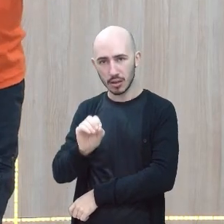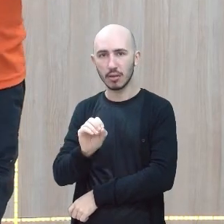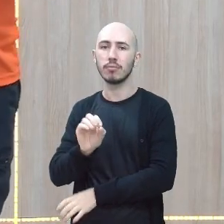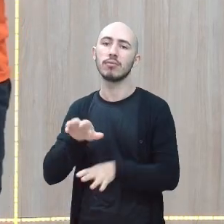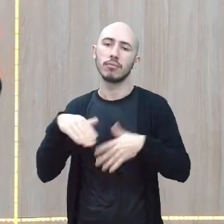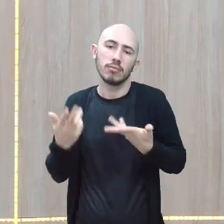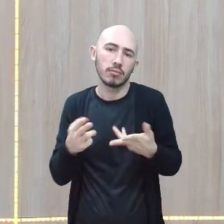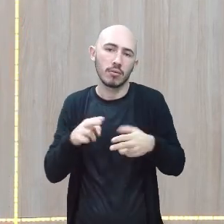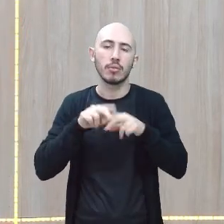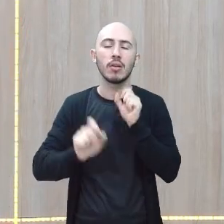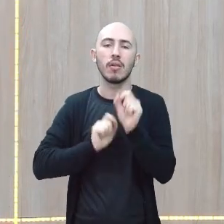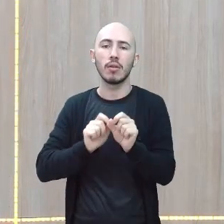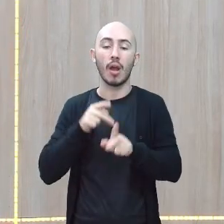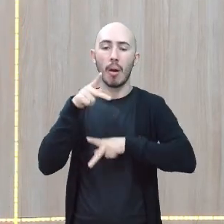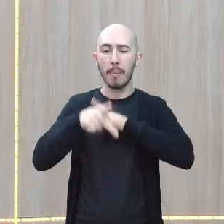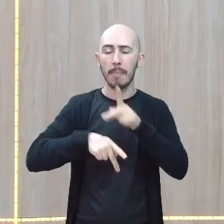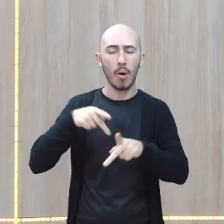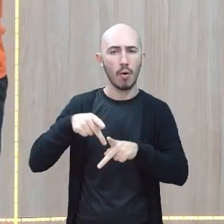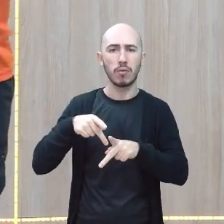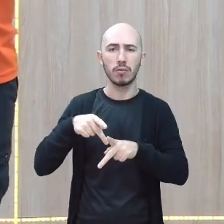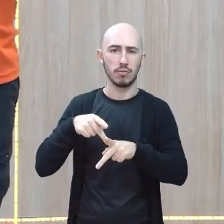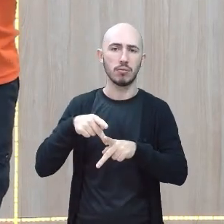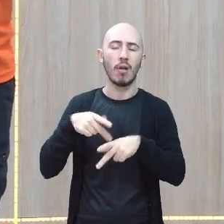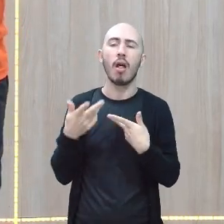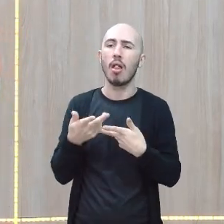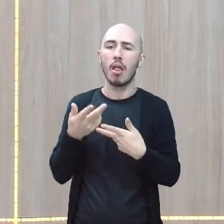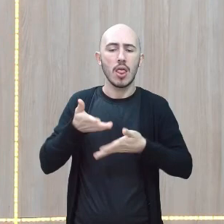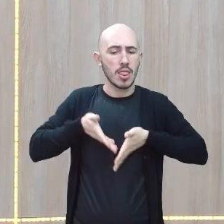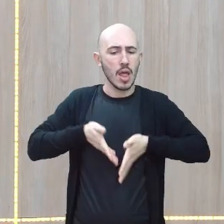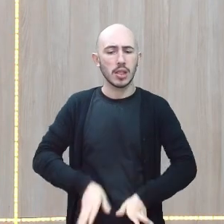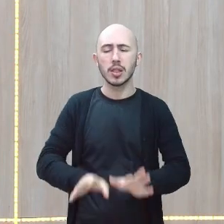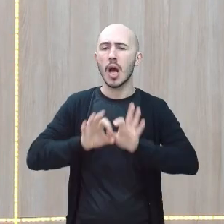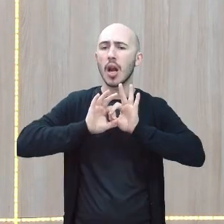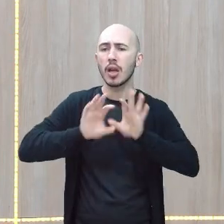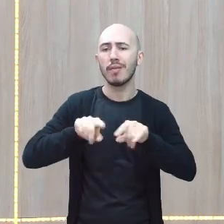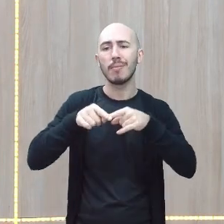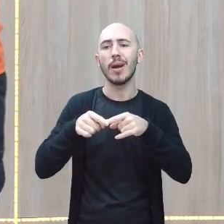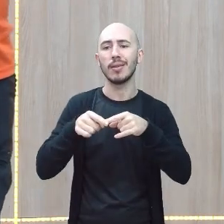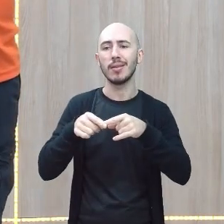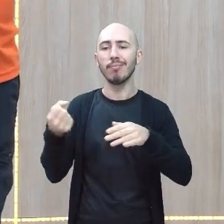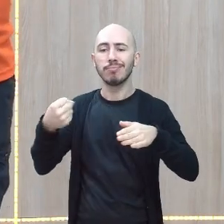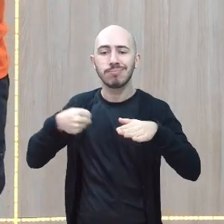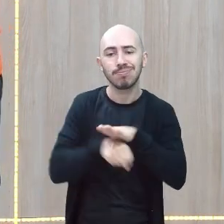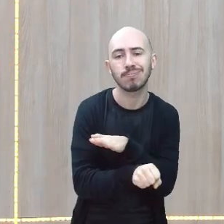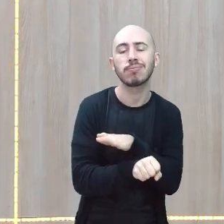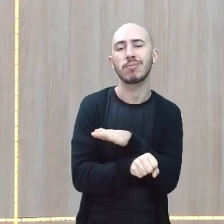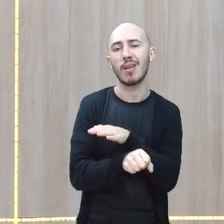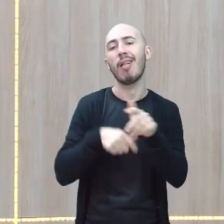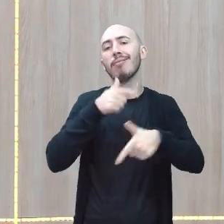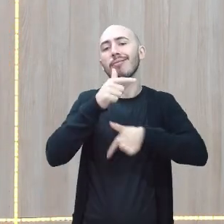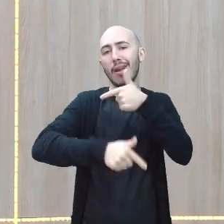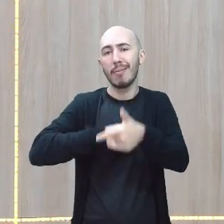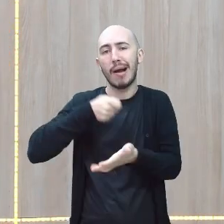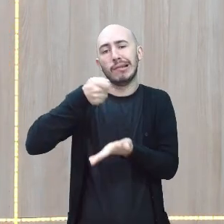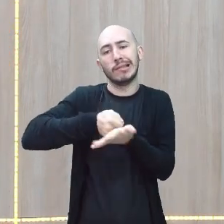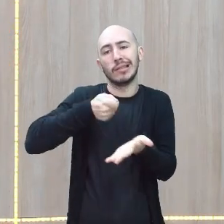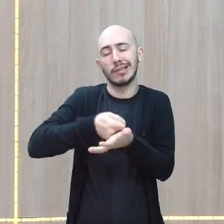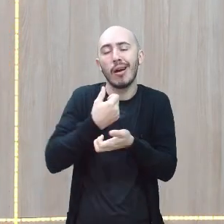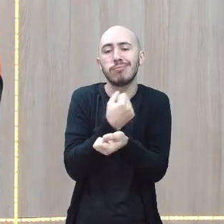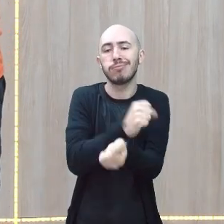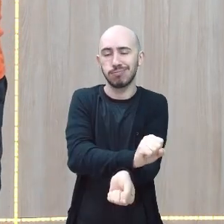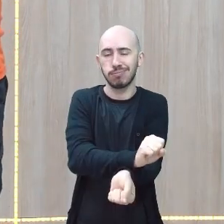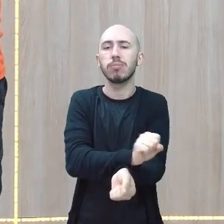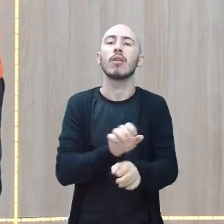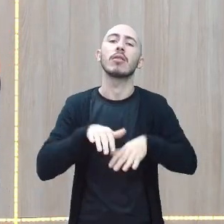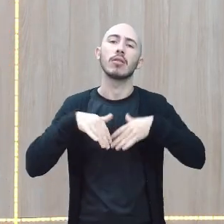livres, mas eram colocados em uma situação, né, de trabalho forçado, né, uma situação de escravo, né, então